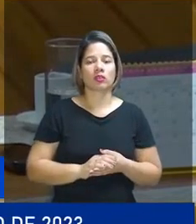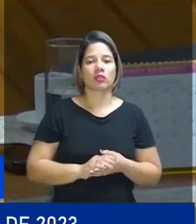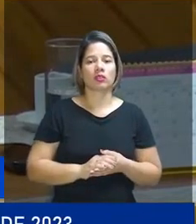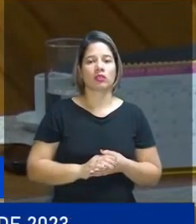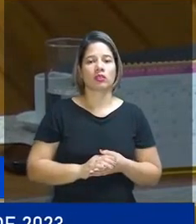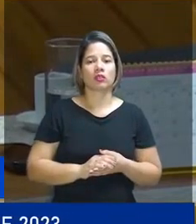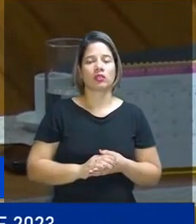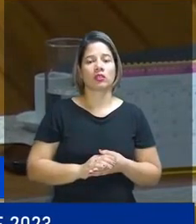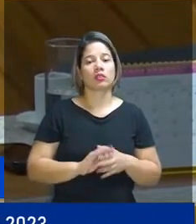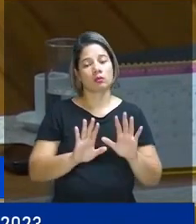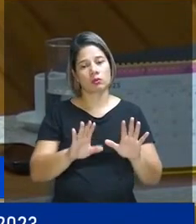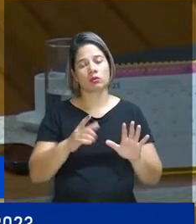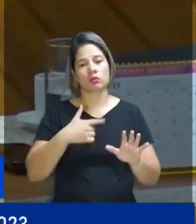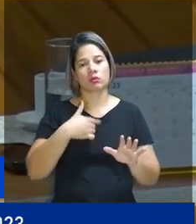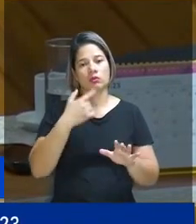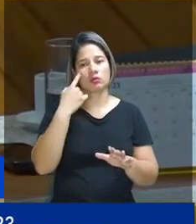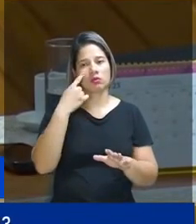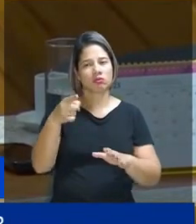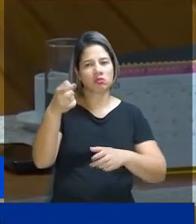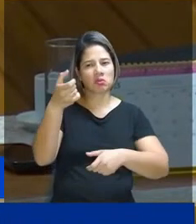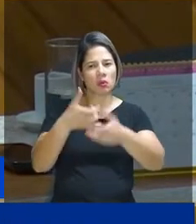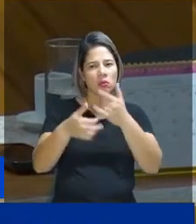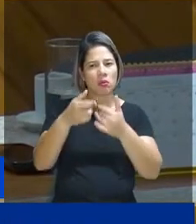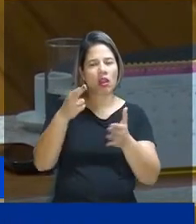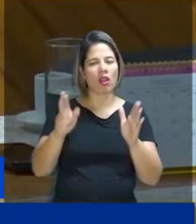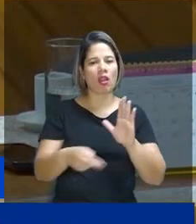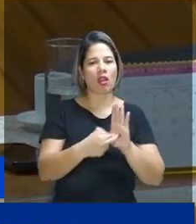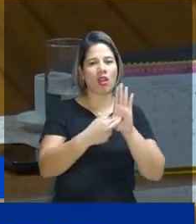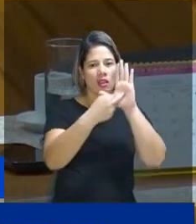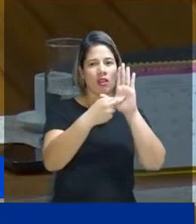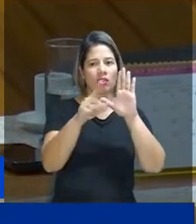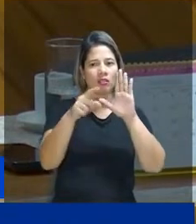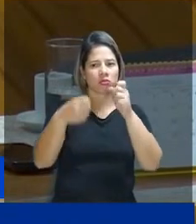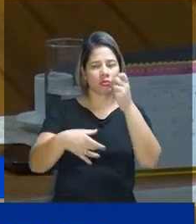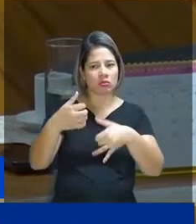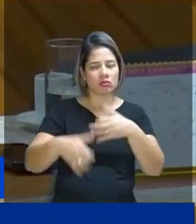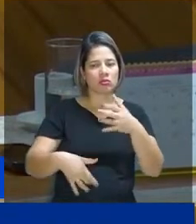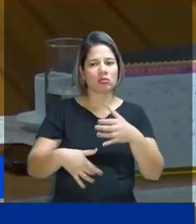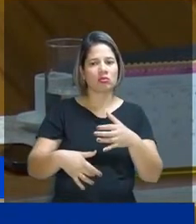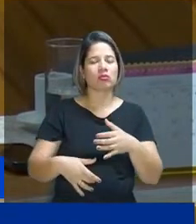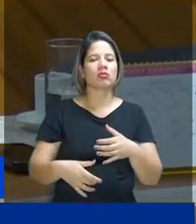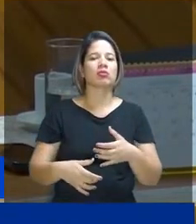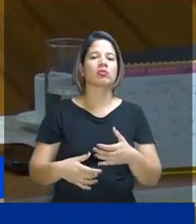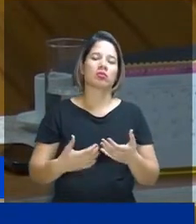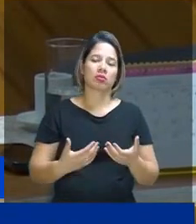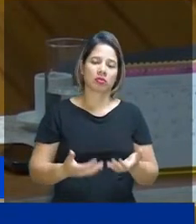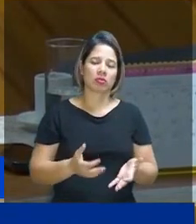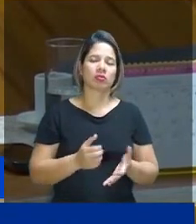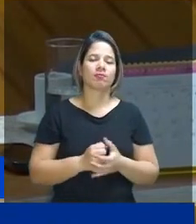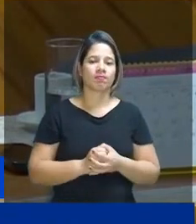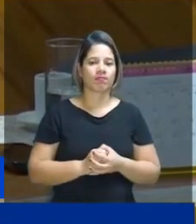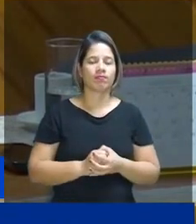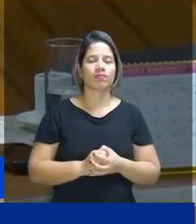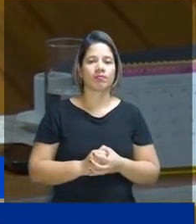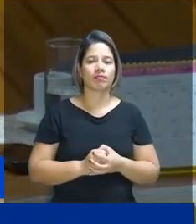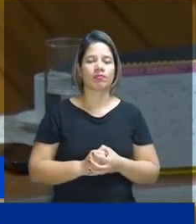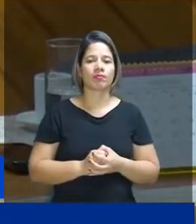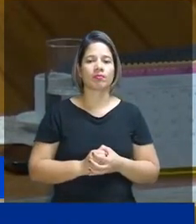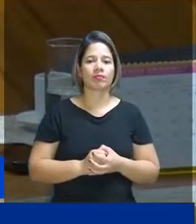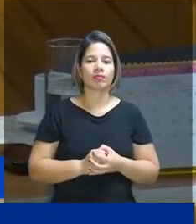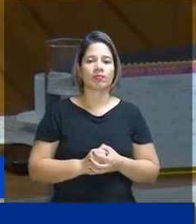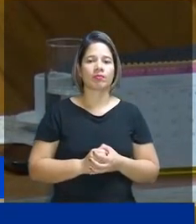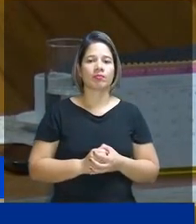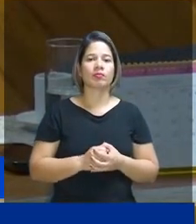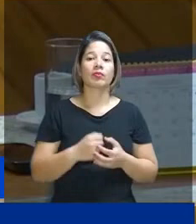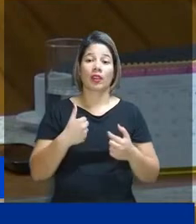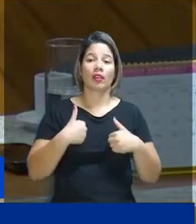observações Foco feitas no juiz Paulo eminente Madeira. relator, doutor Anselmo, vão exatamente ao encontro daquilo que